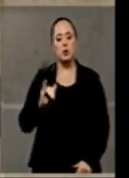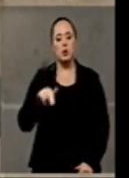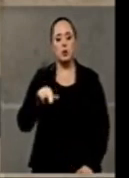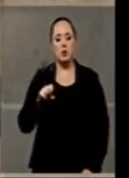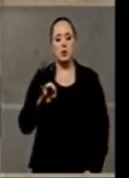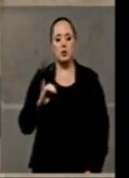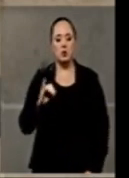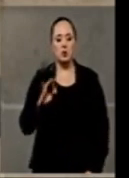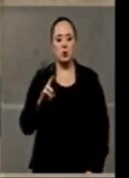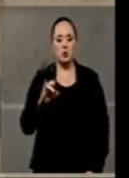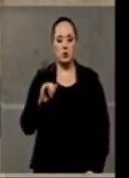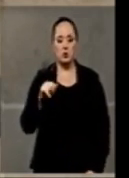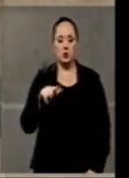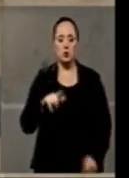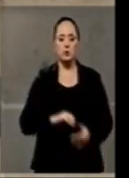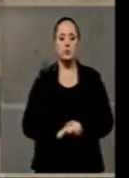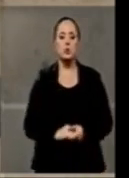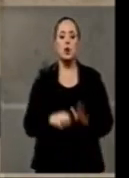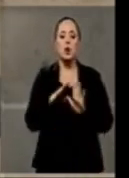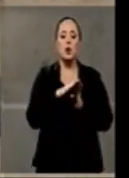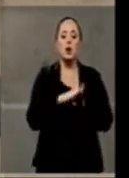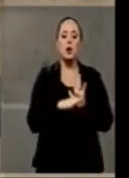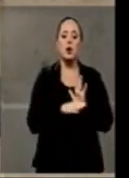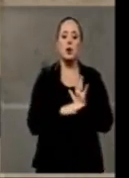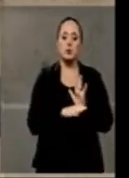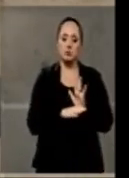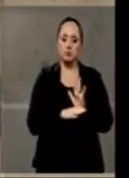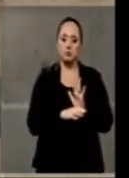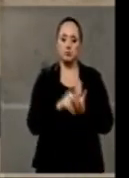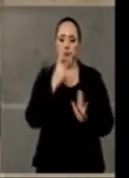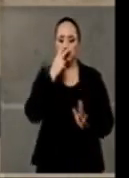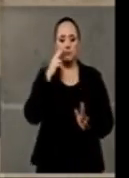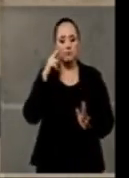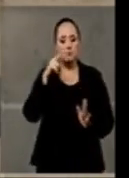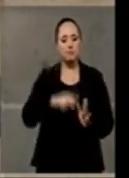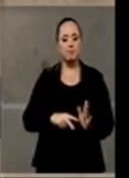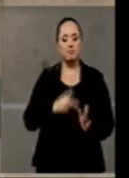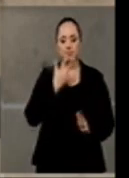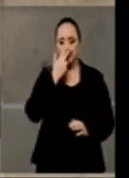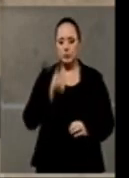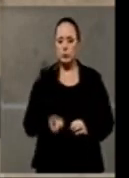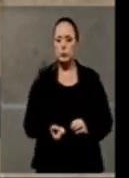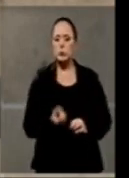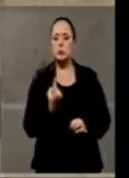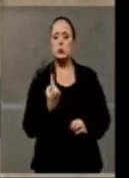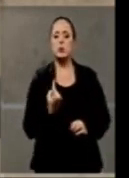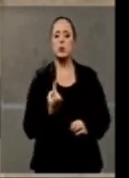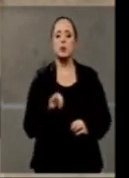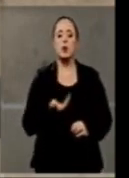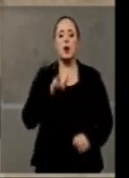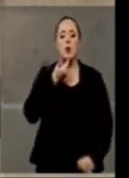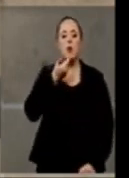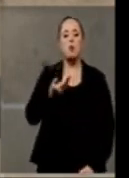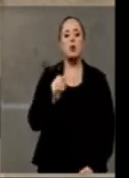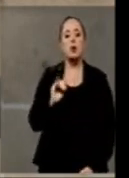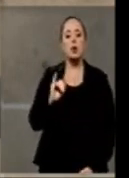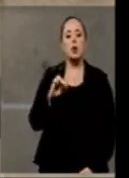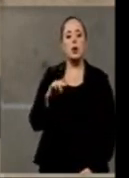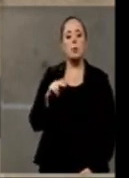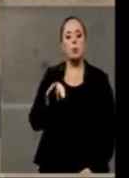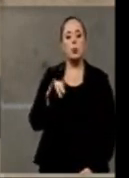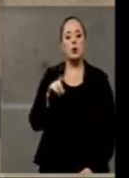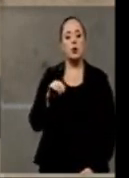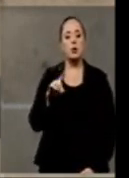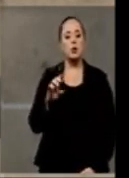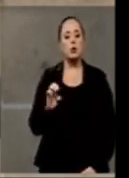ritos judiciais chegaram a ser vistos com os subterfúgios em prol da impunidade quando